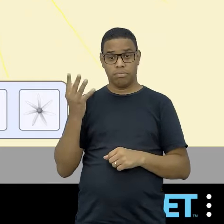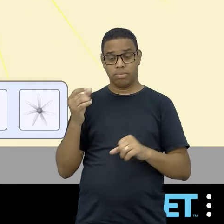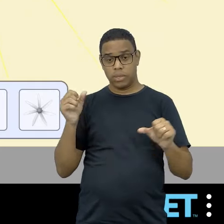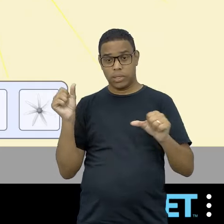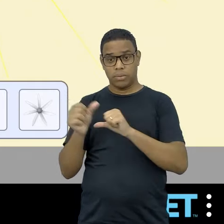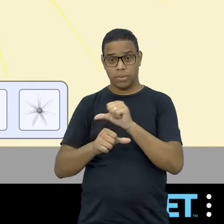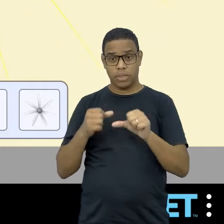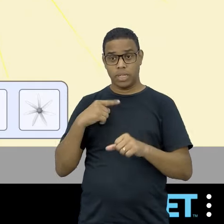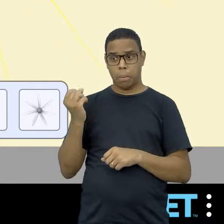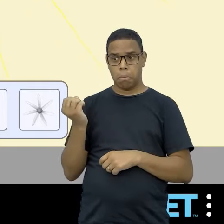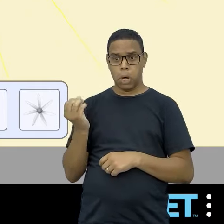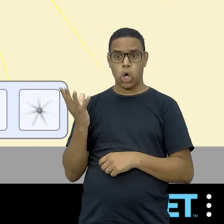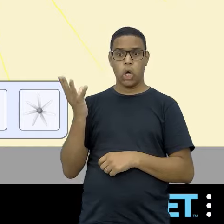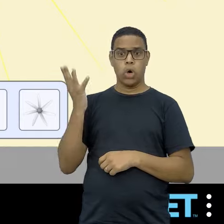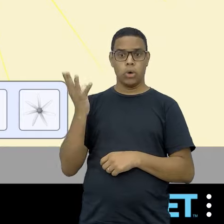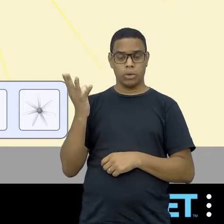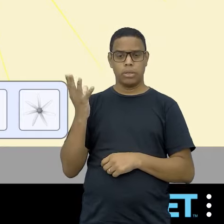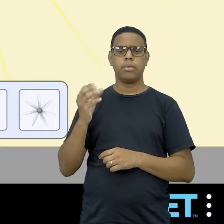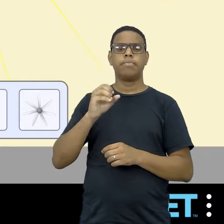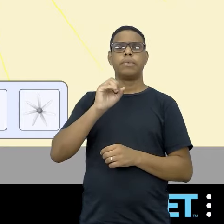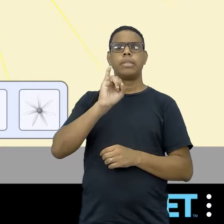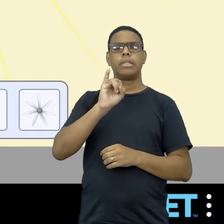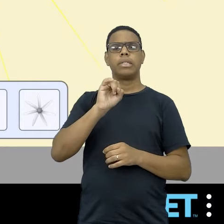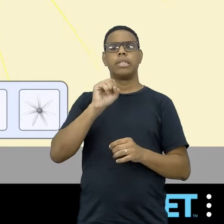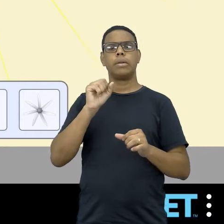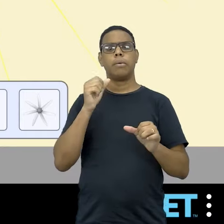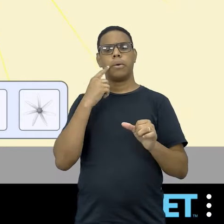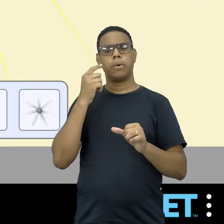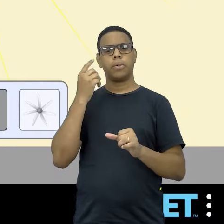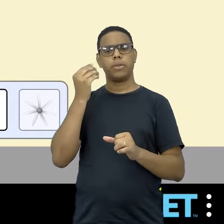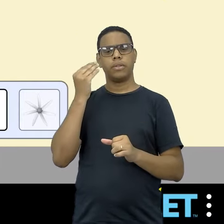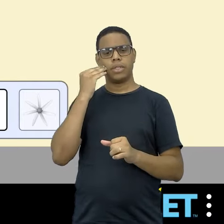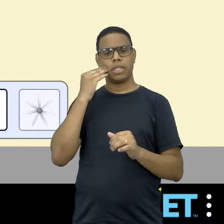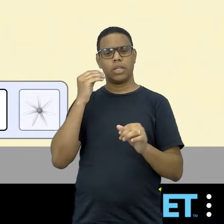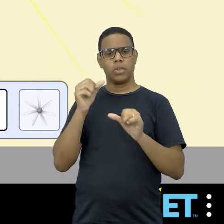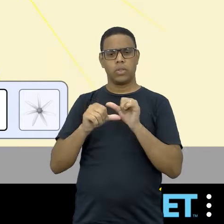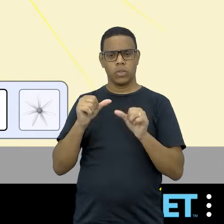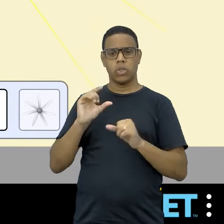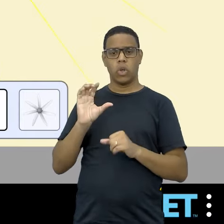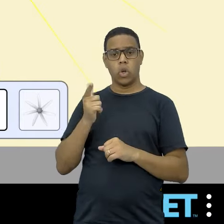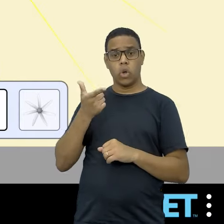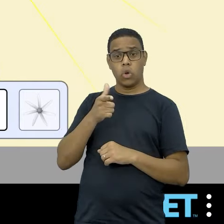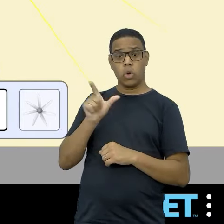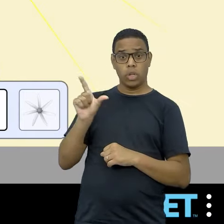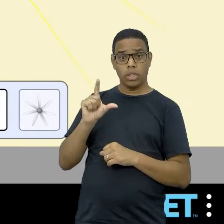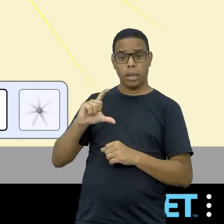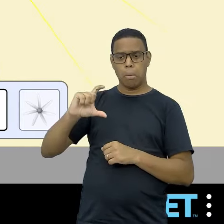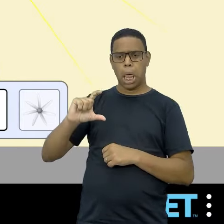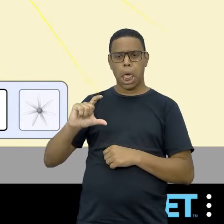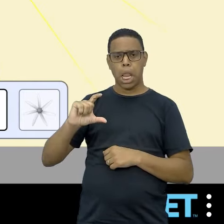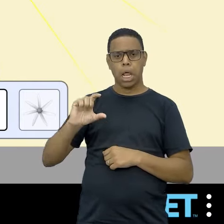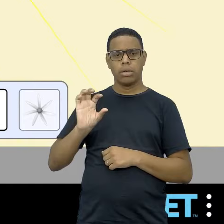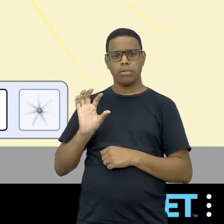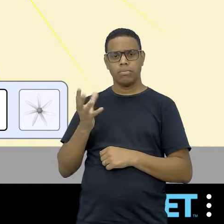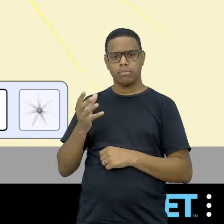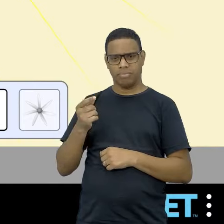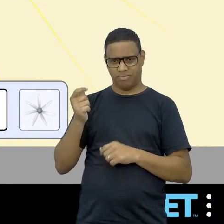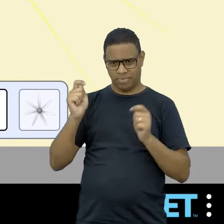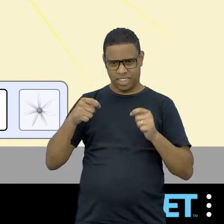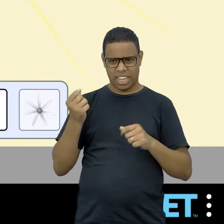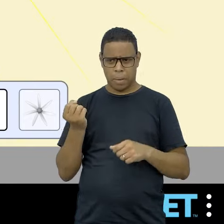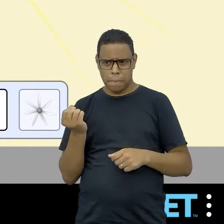tudo mais, está brilhando. E se eu colocar uma lâmpada aqui agora, dessa compacta aí, será